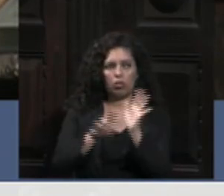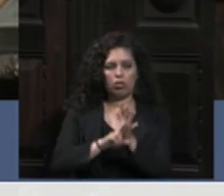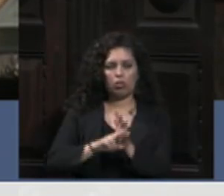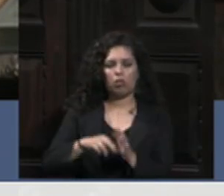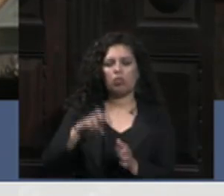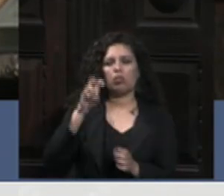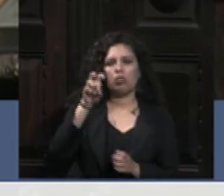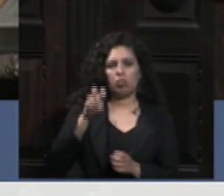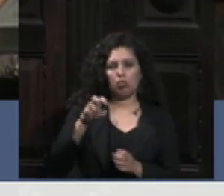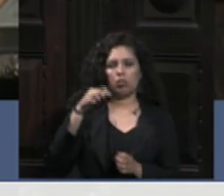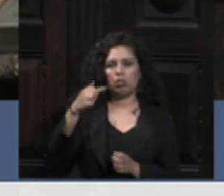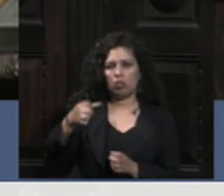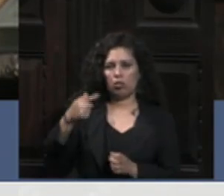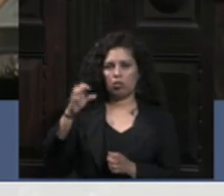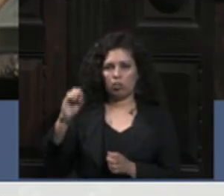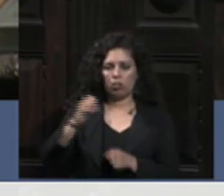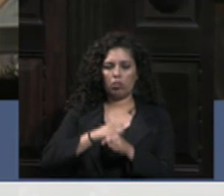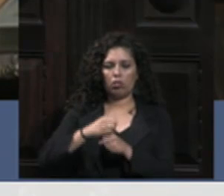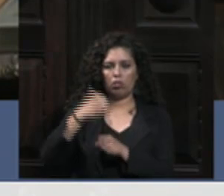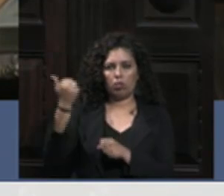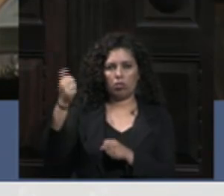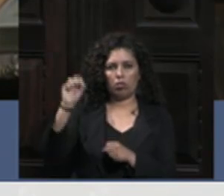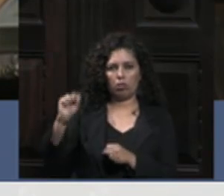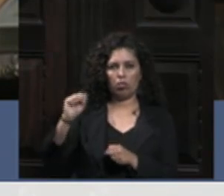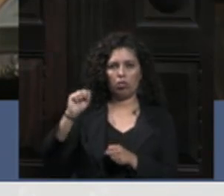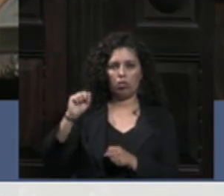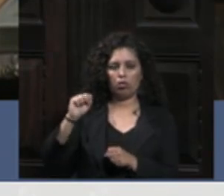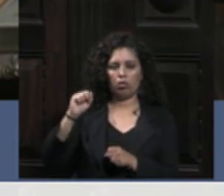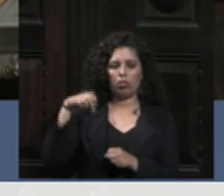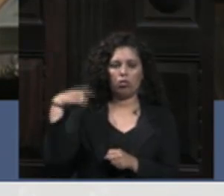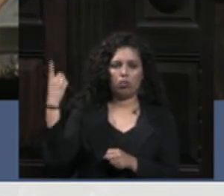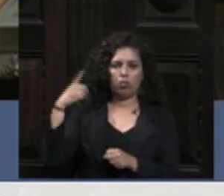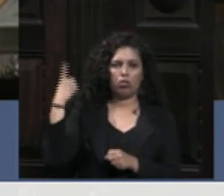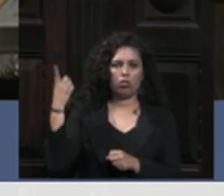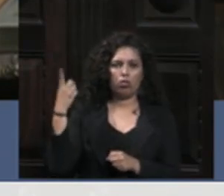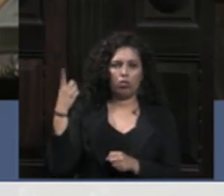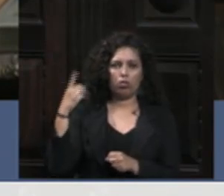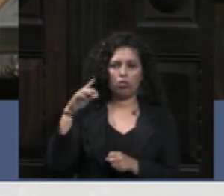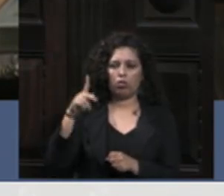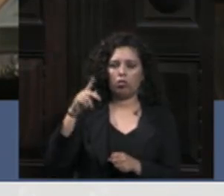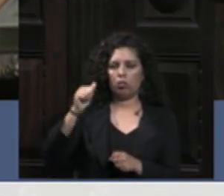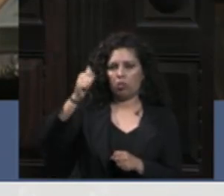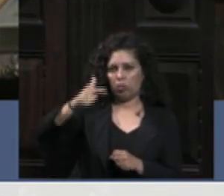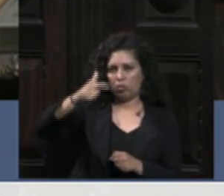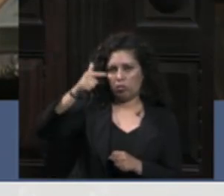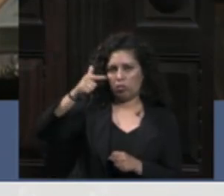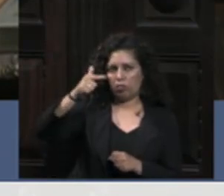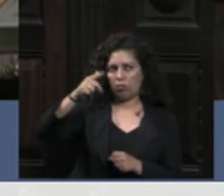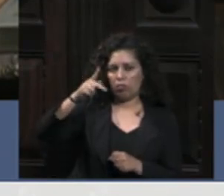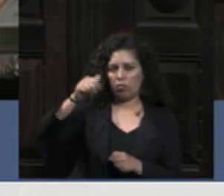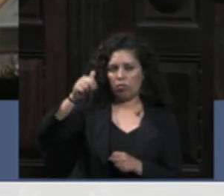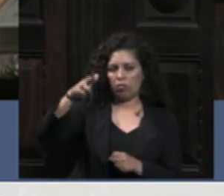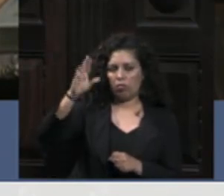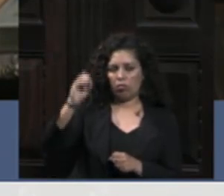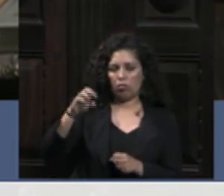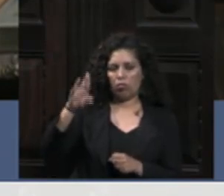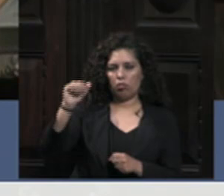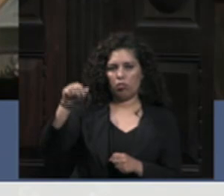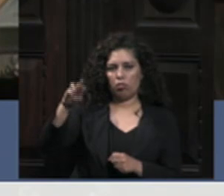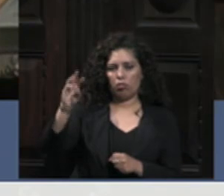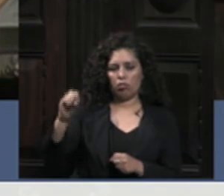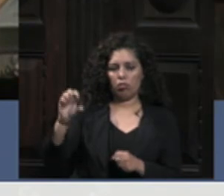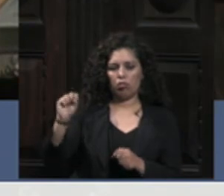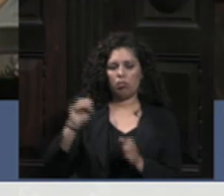Requerimento número 470/2018, autoria do deputado Paulo Ramos. Incluindo na ordem